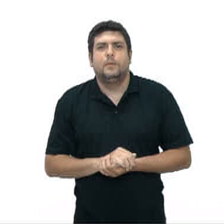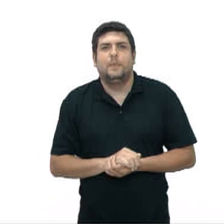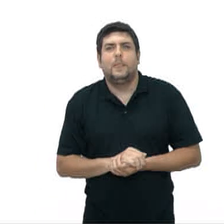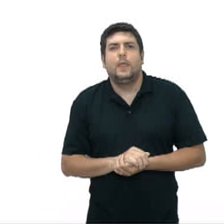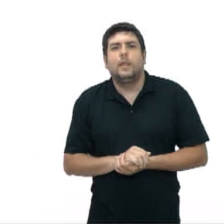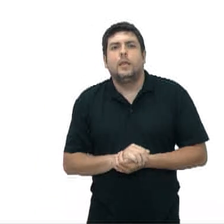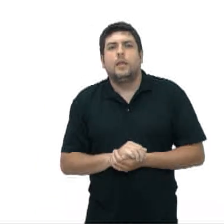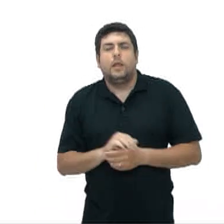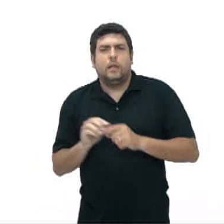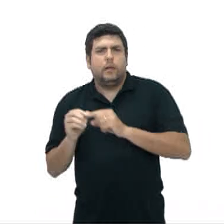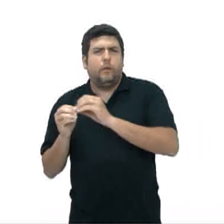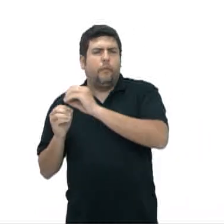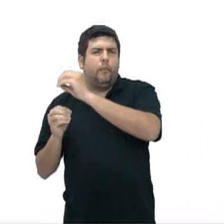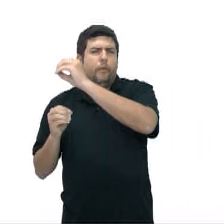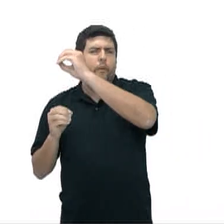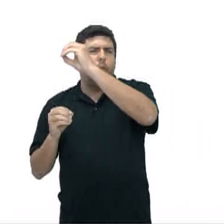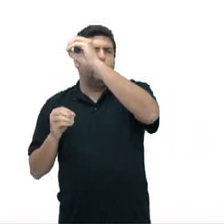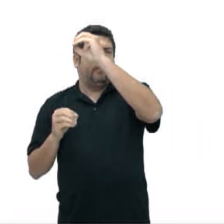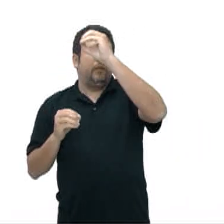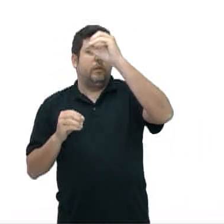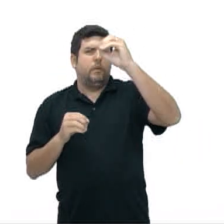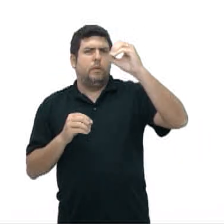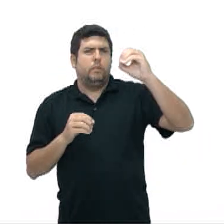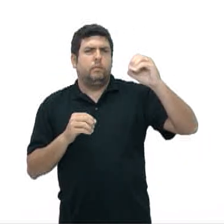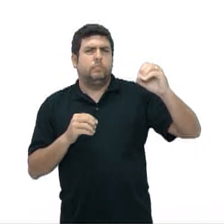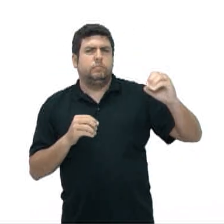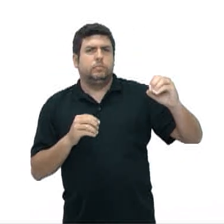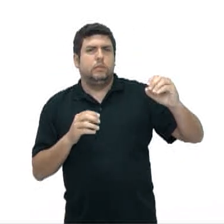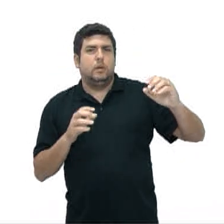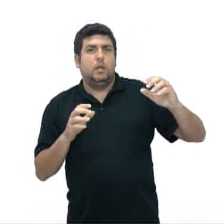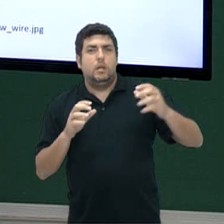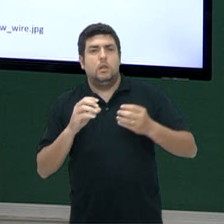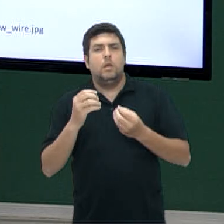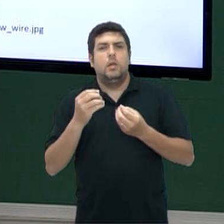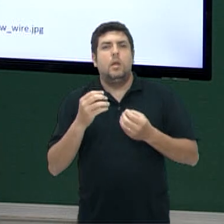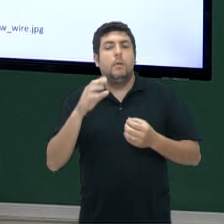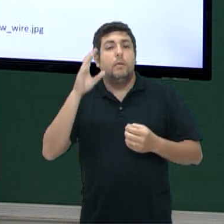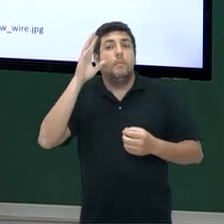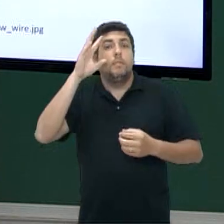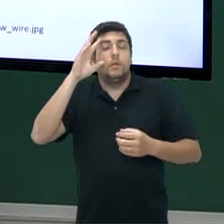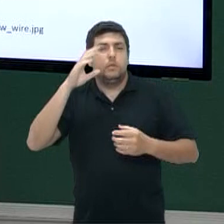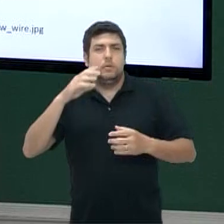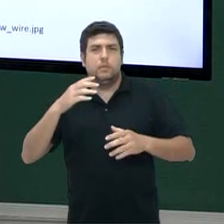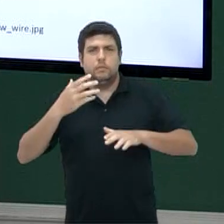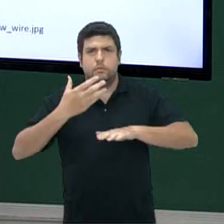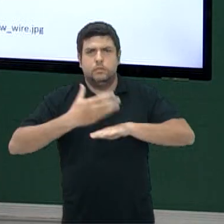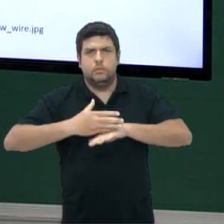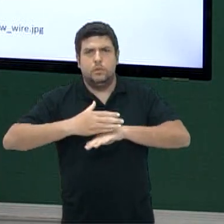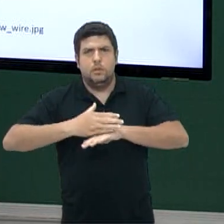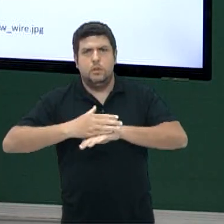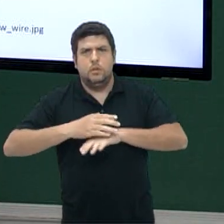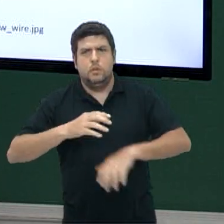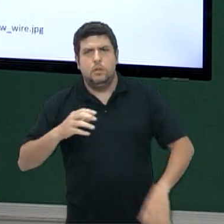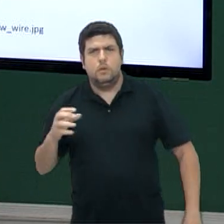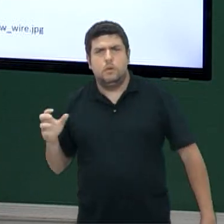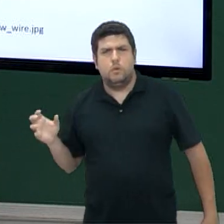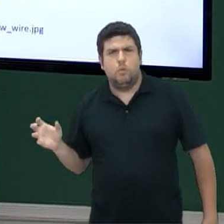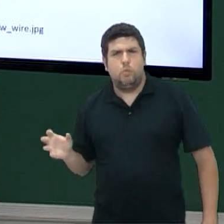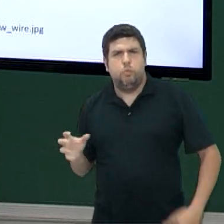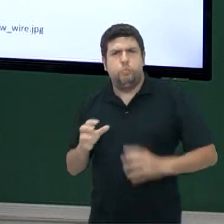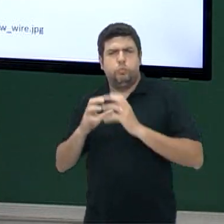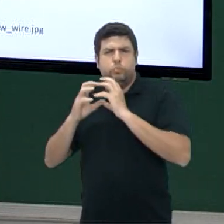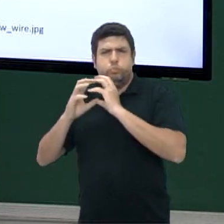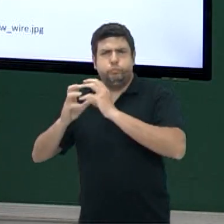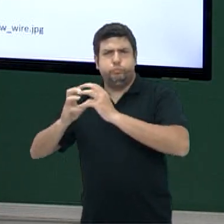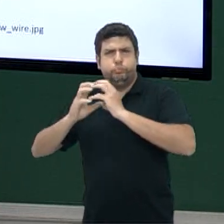na qual o martelo é solto. Então, imagine o atleta ele fazendo essa prova do martelo. Né? Então, ele gira essa